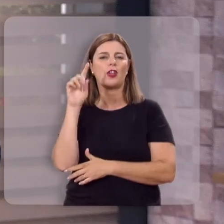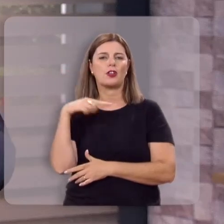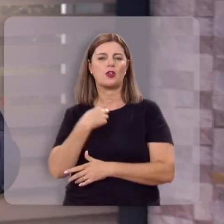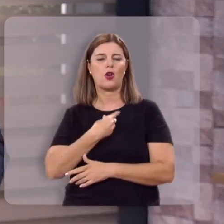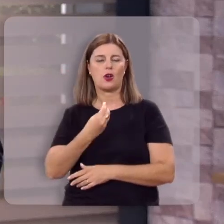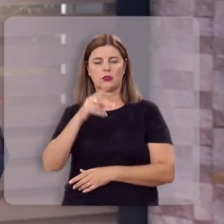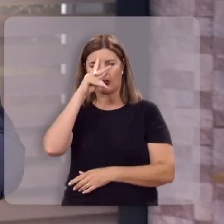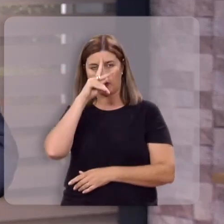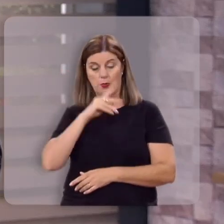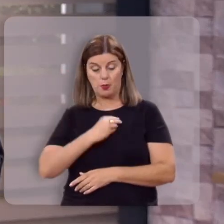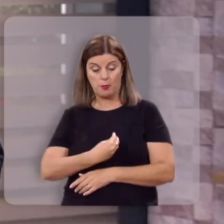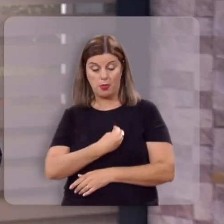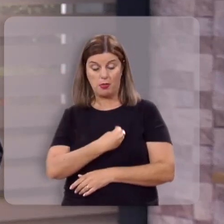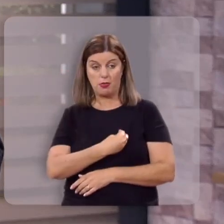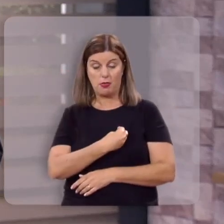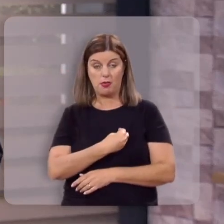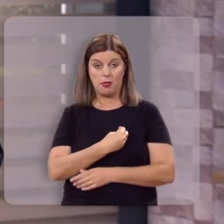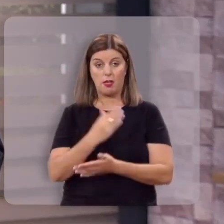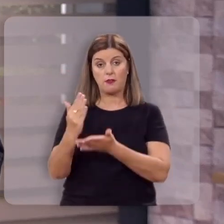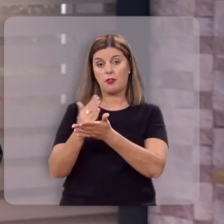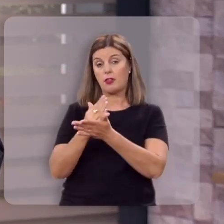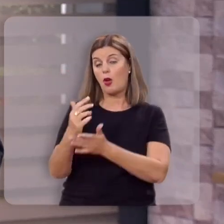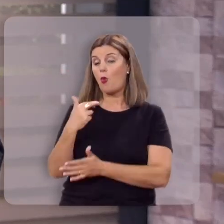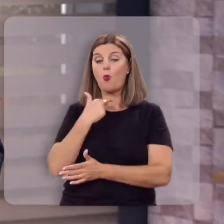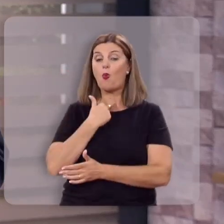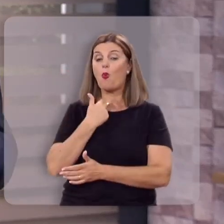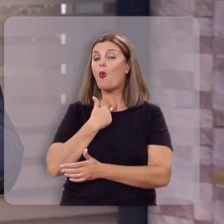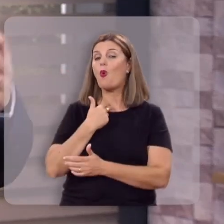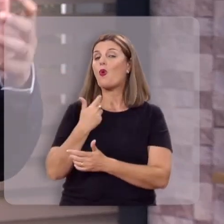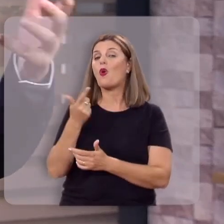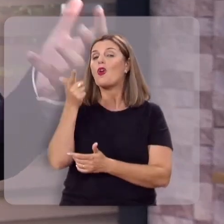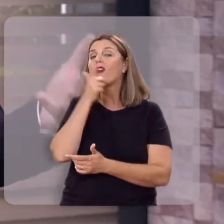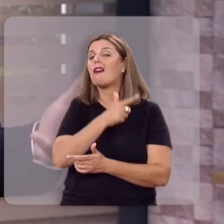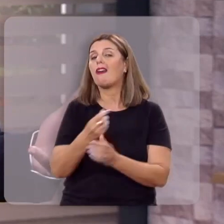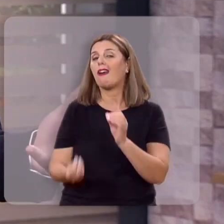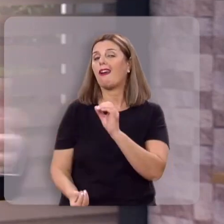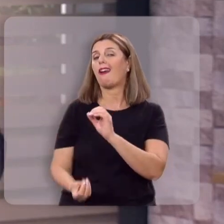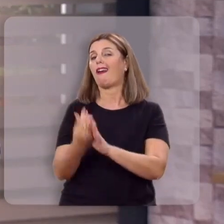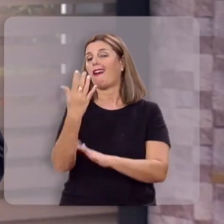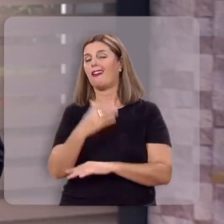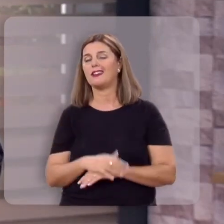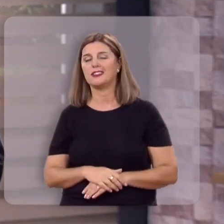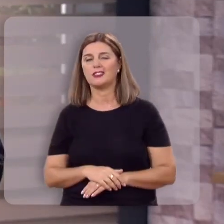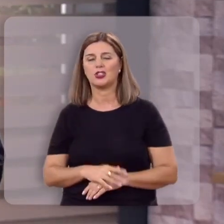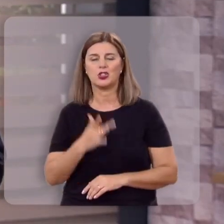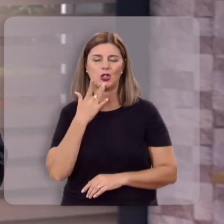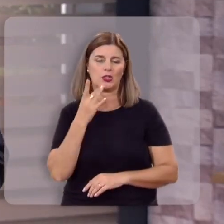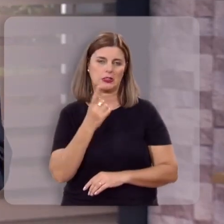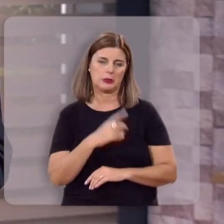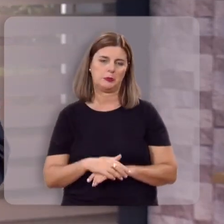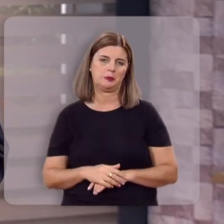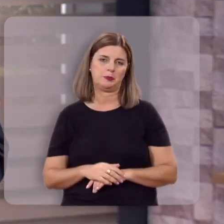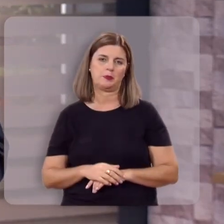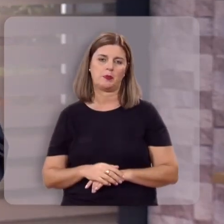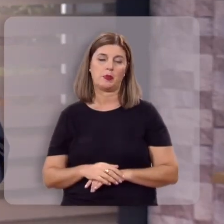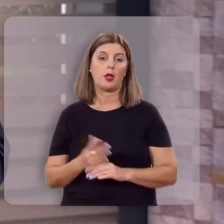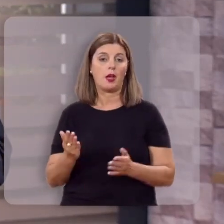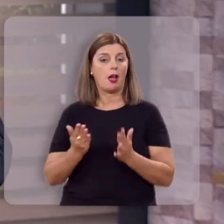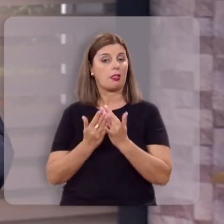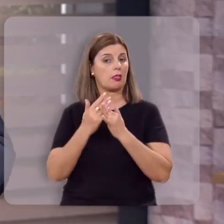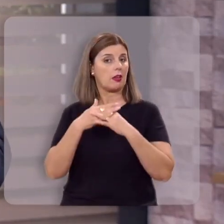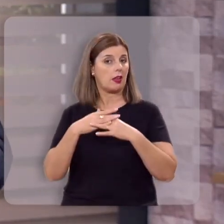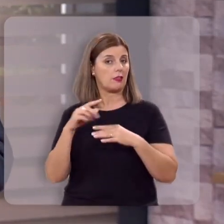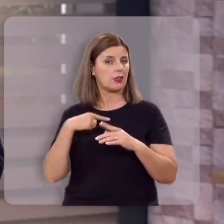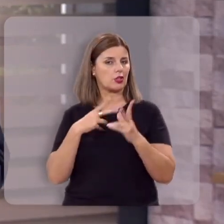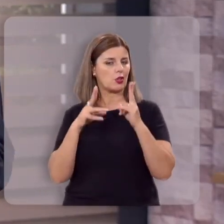para nós mesmos e muitas vezes não conseguimos realizá-las sozinhos. Que por meio da